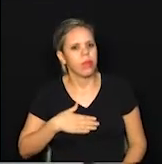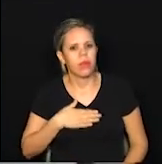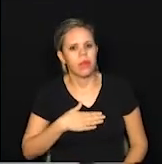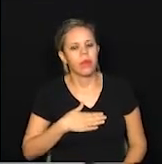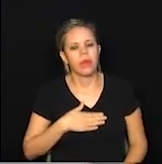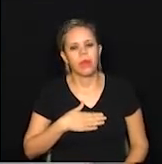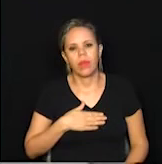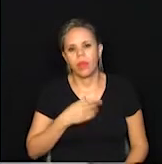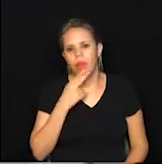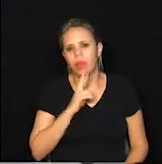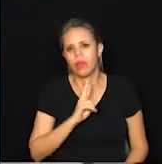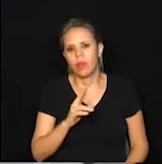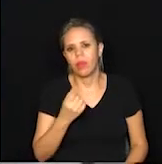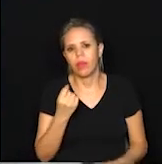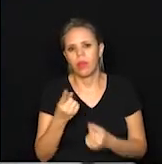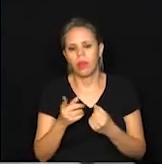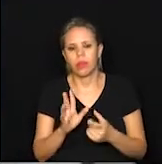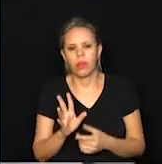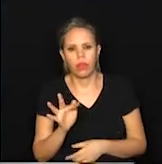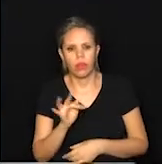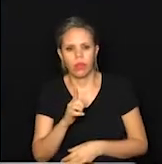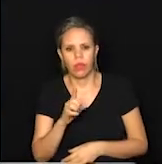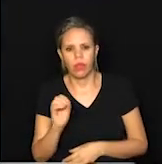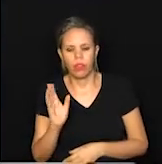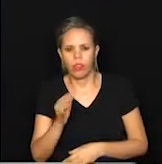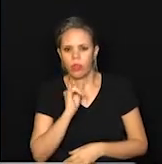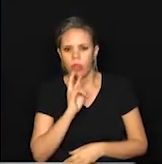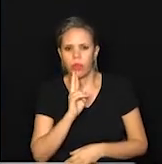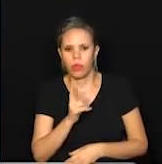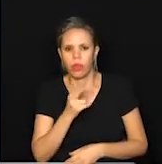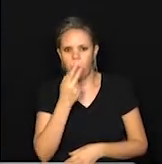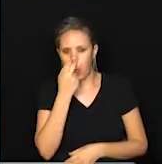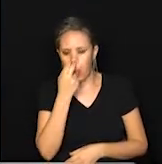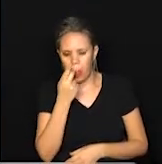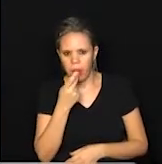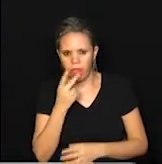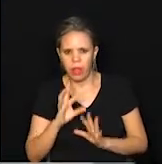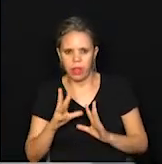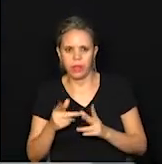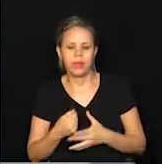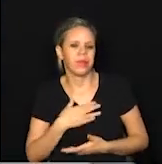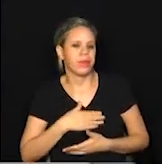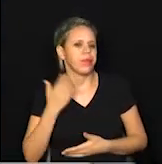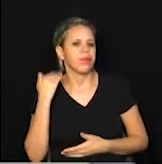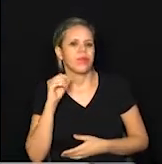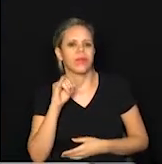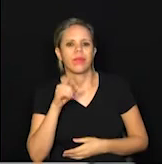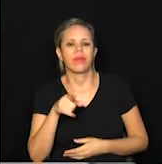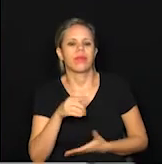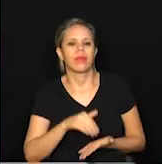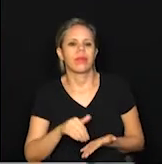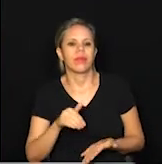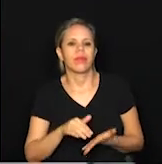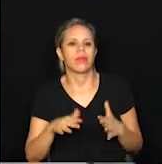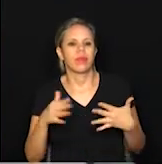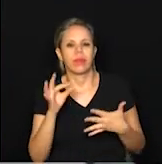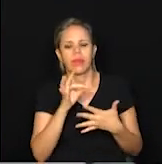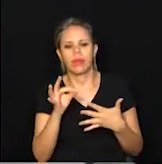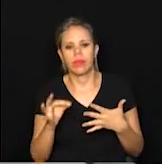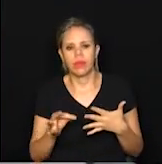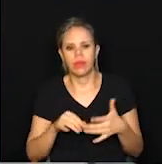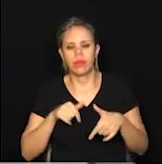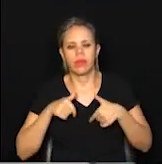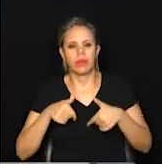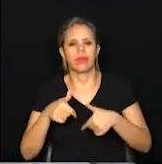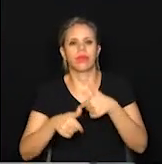acho que essa resposta de alguma forma o Fernando já respondeu, mas eu vou aqui falar que todos disseram. Gostaria de saber do senhor secretário quais são os eixos de